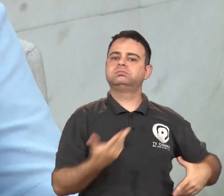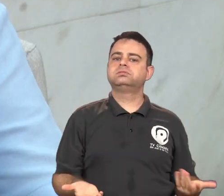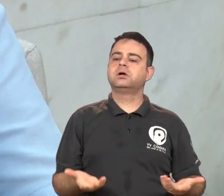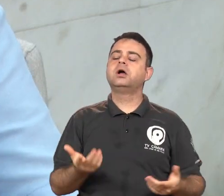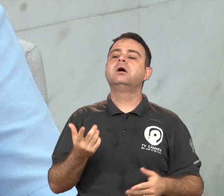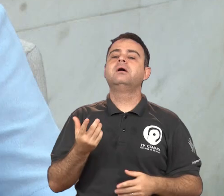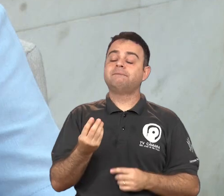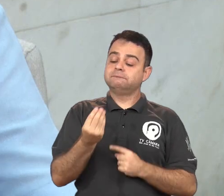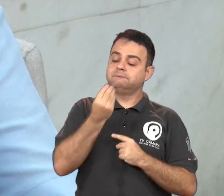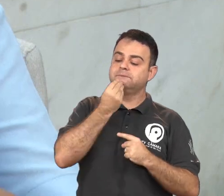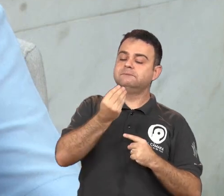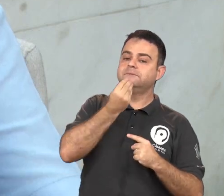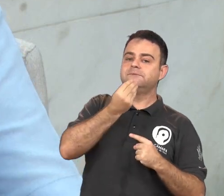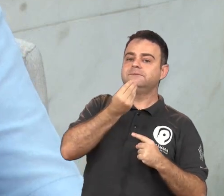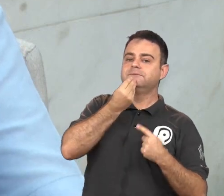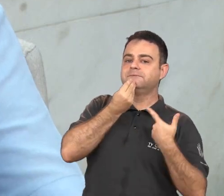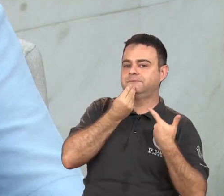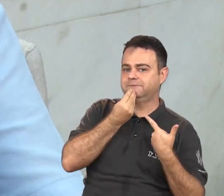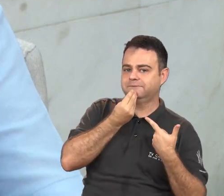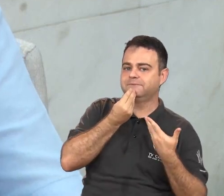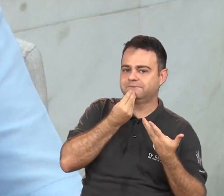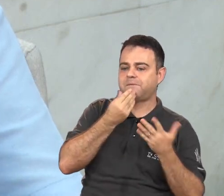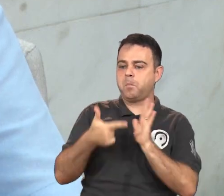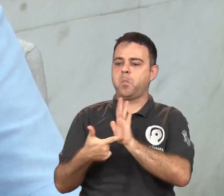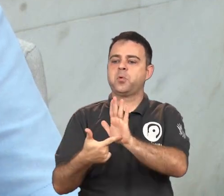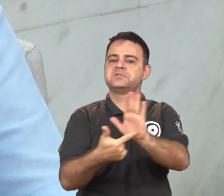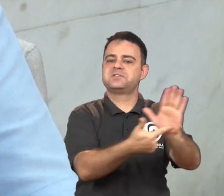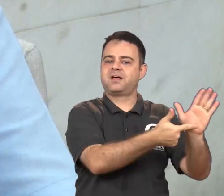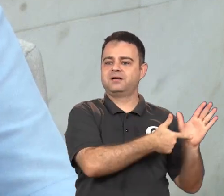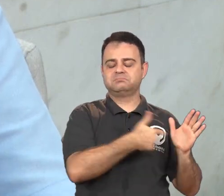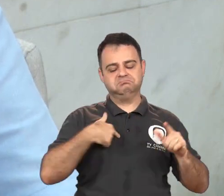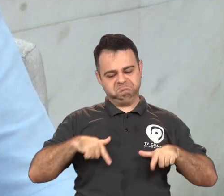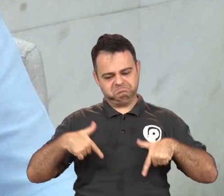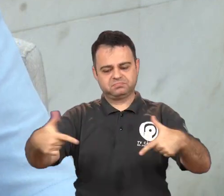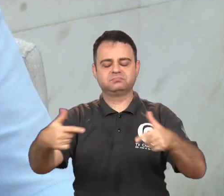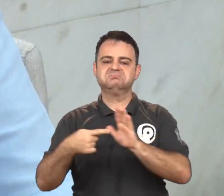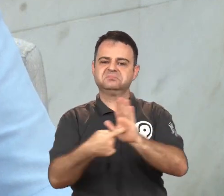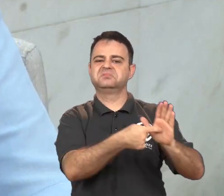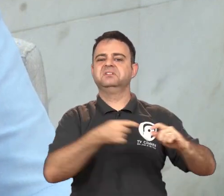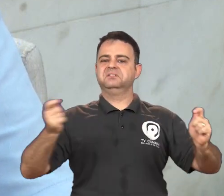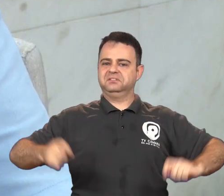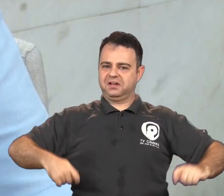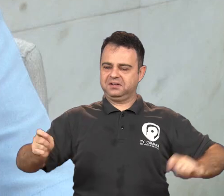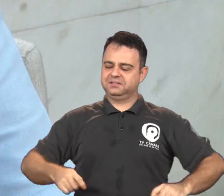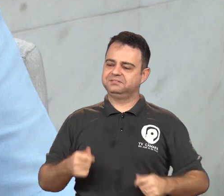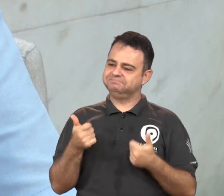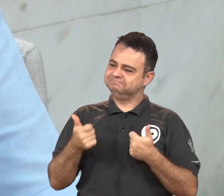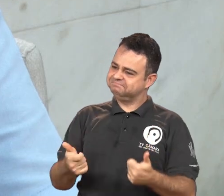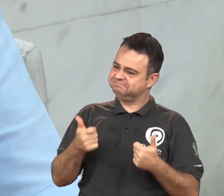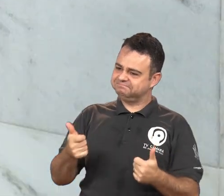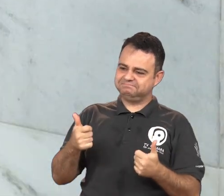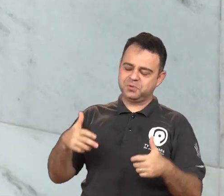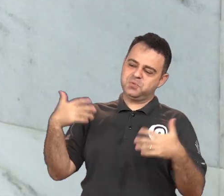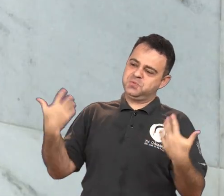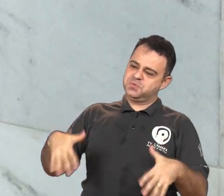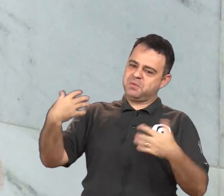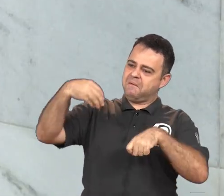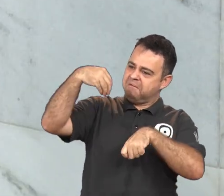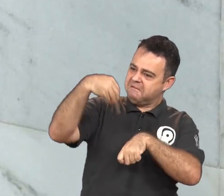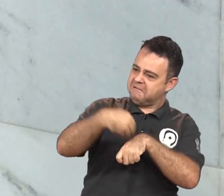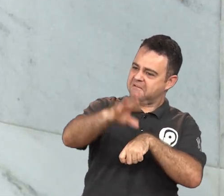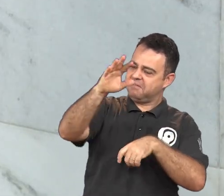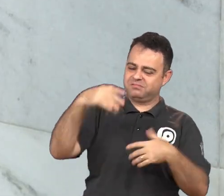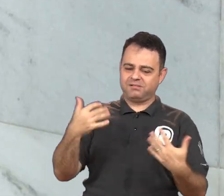a oportunidade para poder mostrar aquilo que a gente é capaz também. Bacana, que belo recado, que